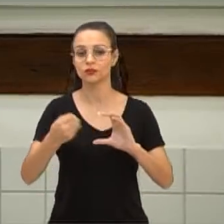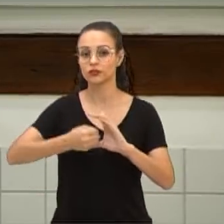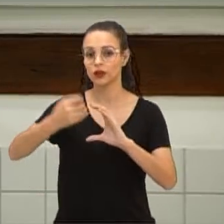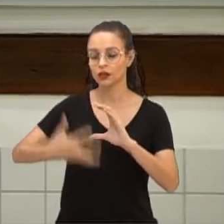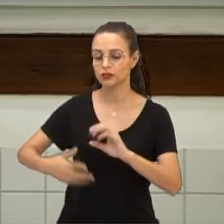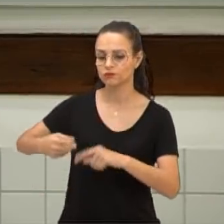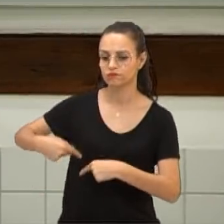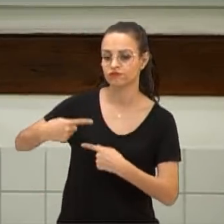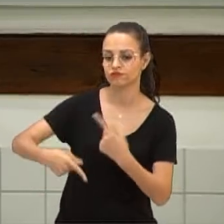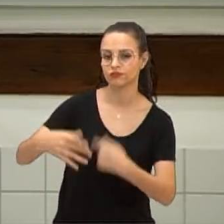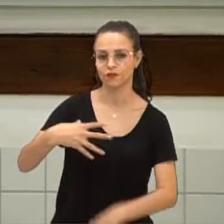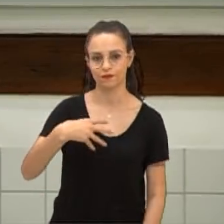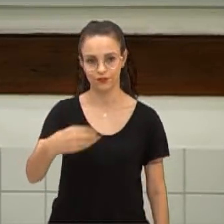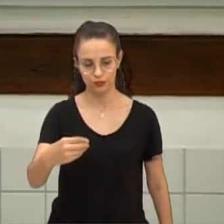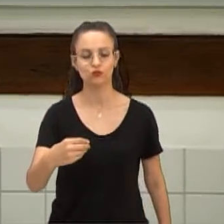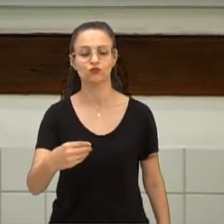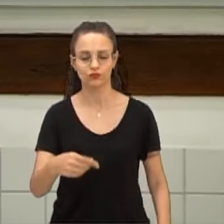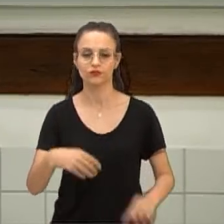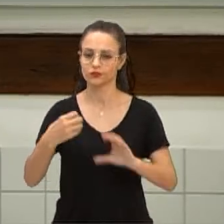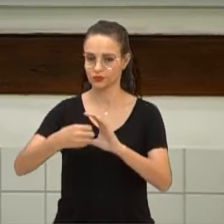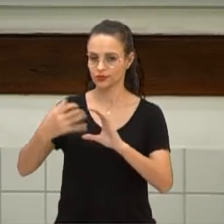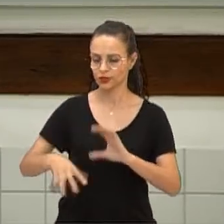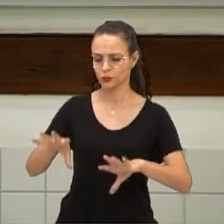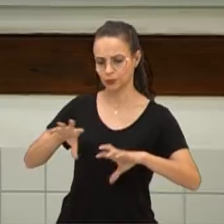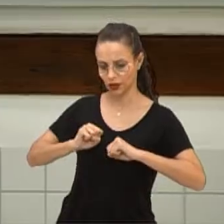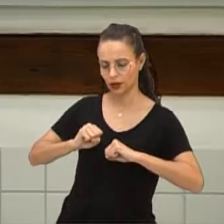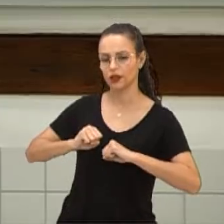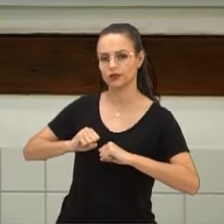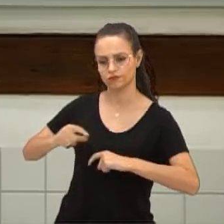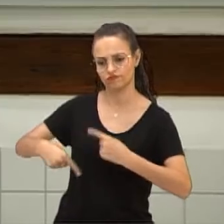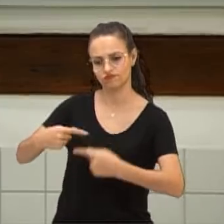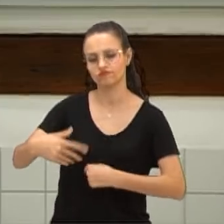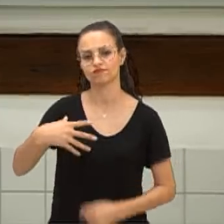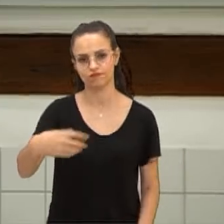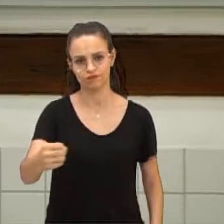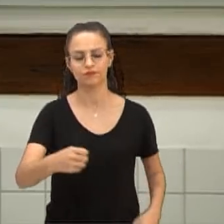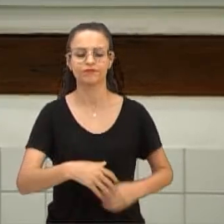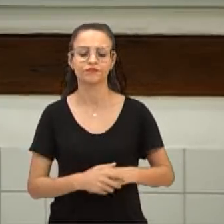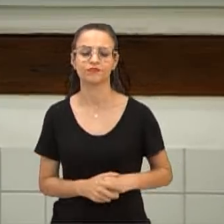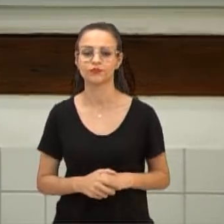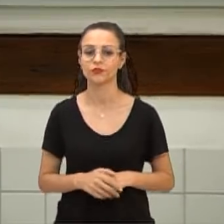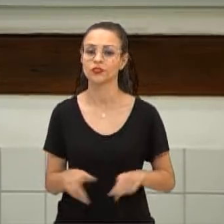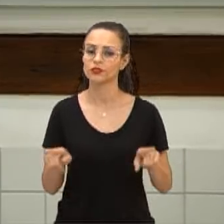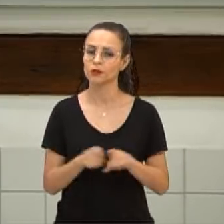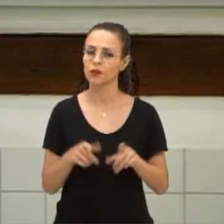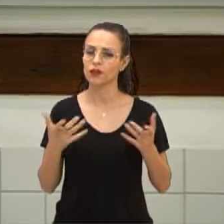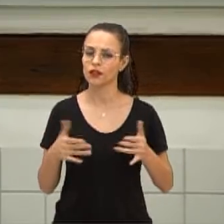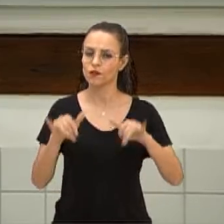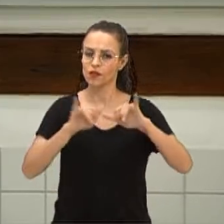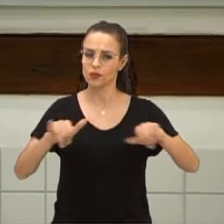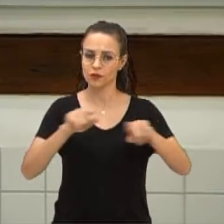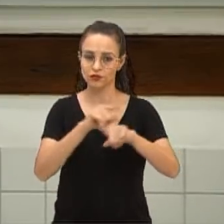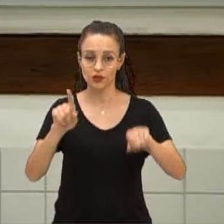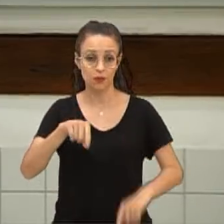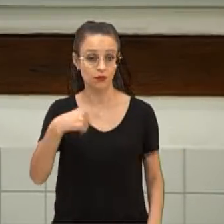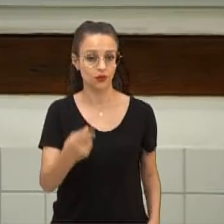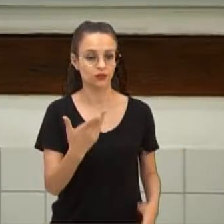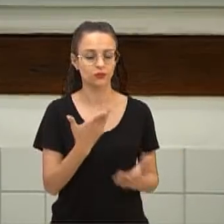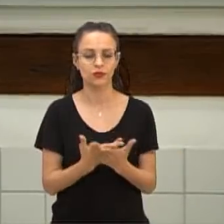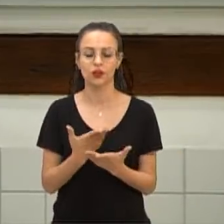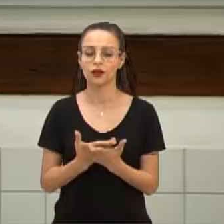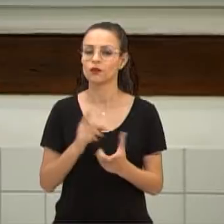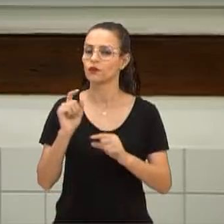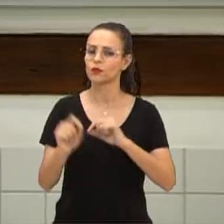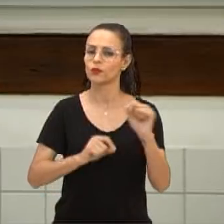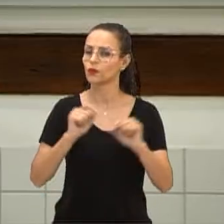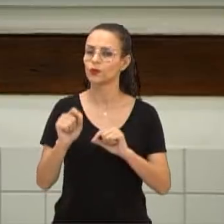das heranças adquiridas, tá bom? Dos caracteres adquiridos. Eu também gostaria de dizer para vocês que na próxima aula nós vamos